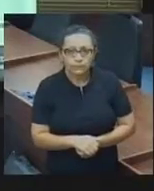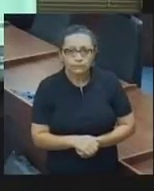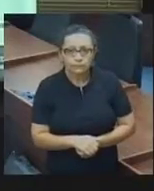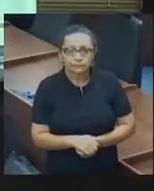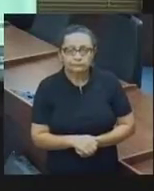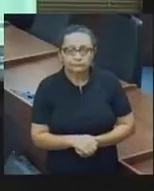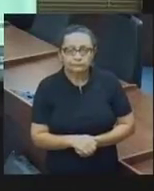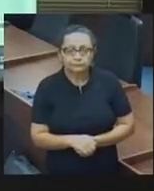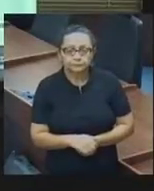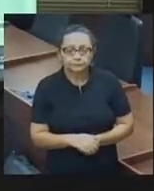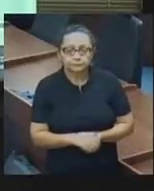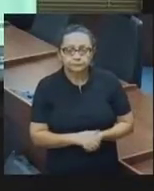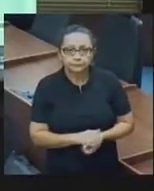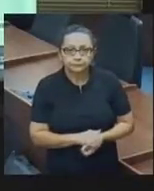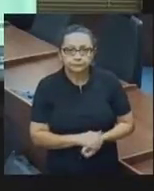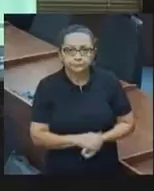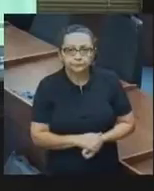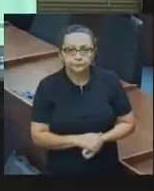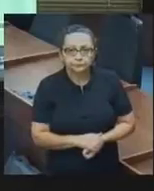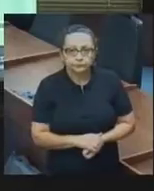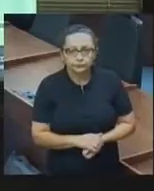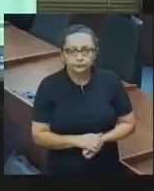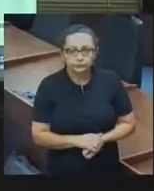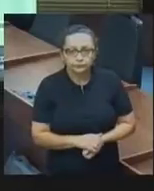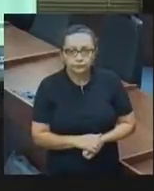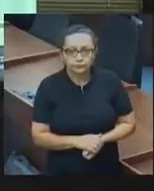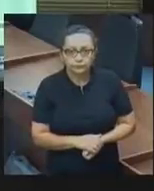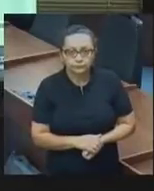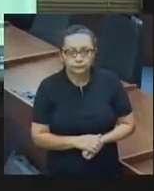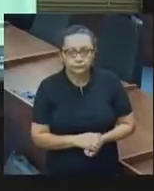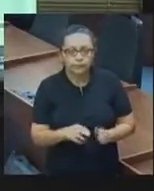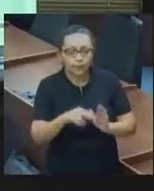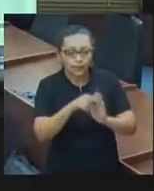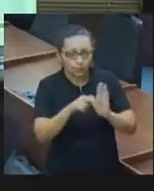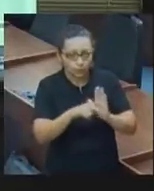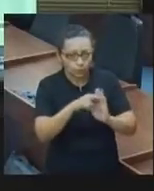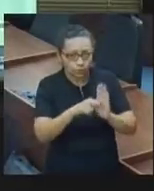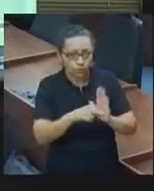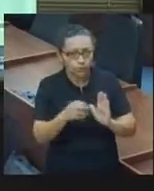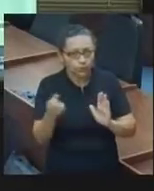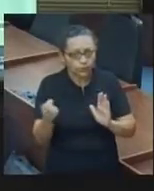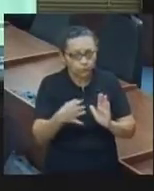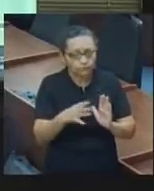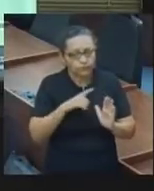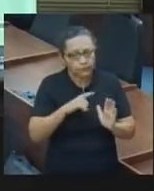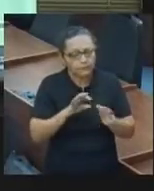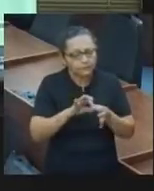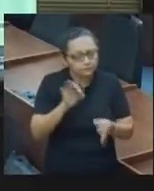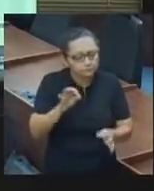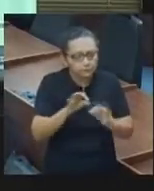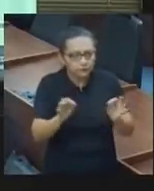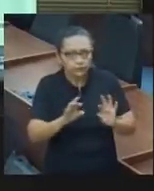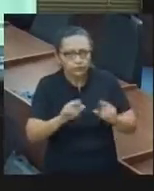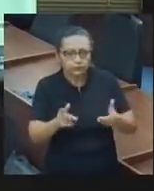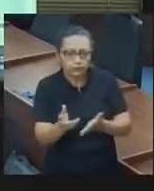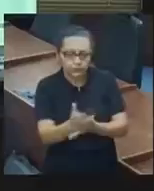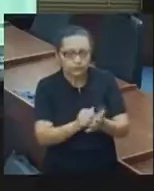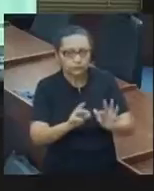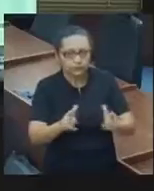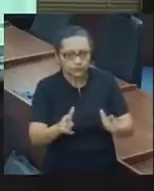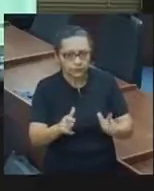diagrama que eu coloquei aí que é um diagrama com a as medidas dos degraus de uma escada fixa